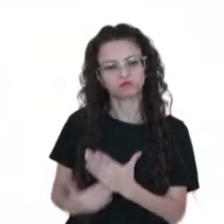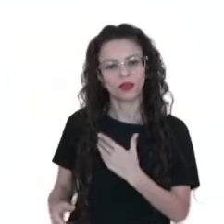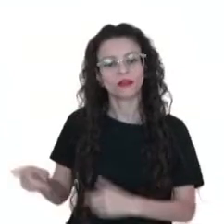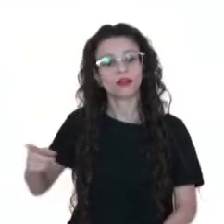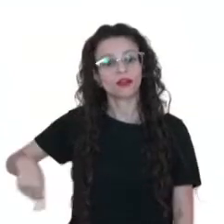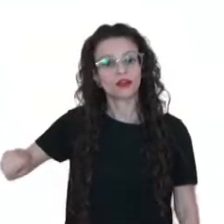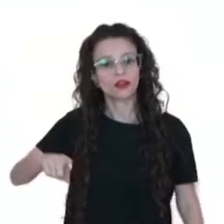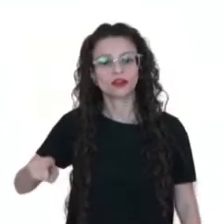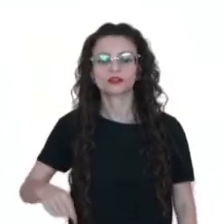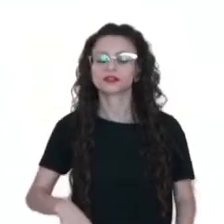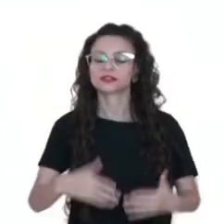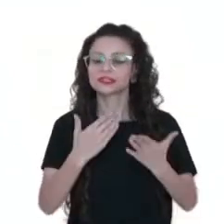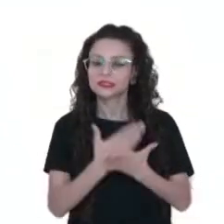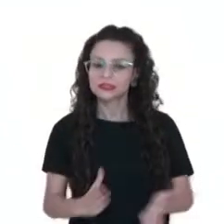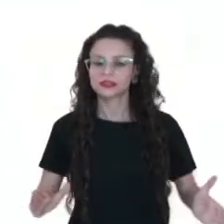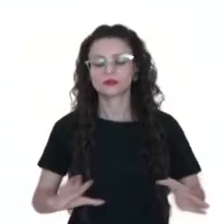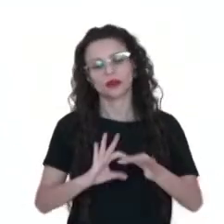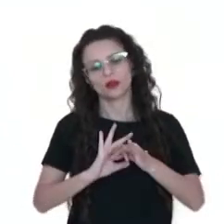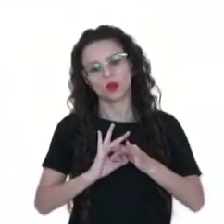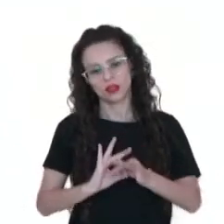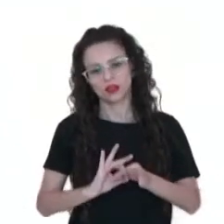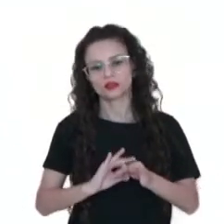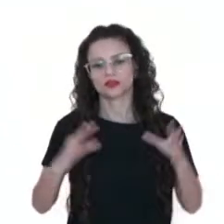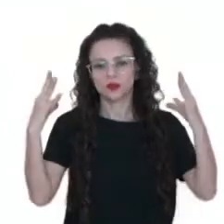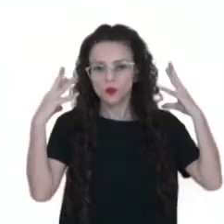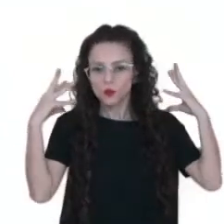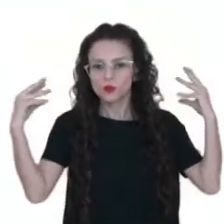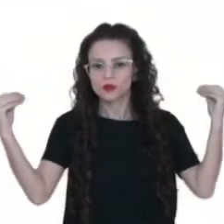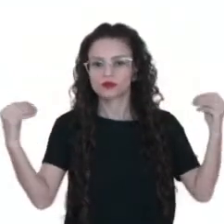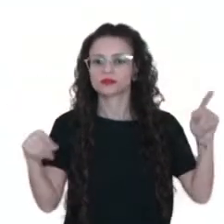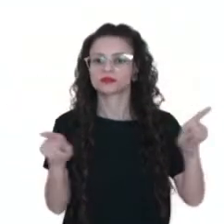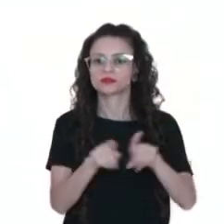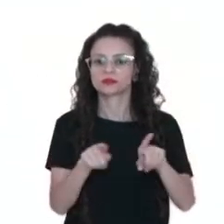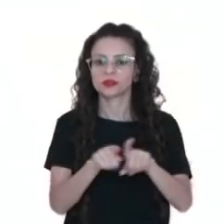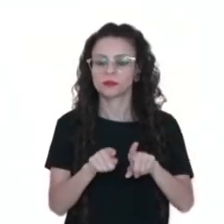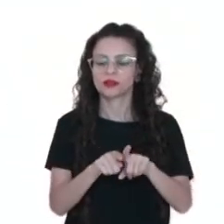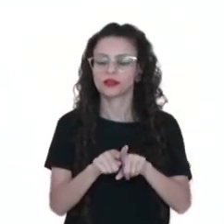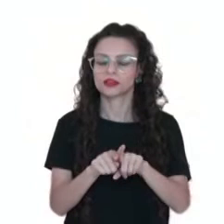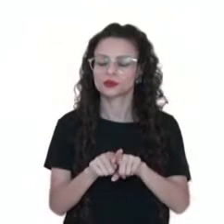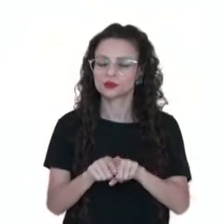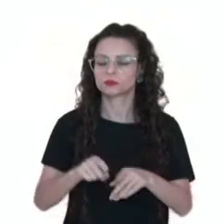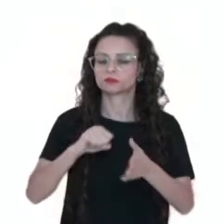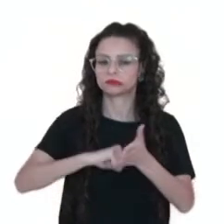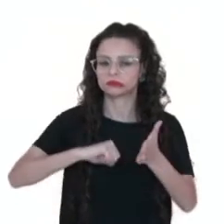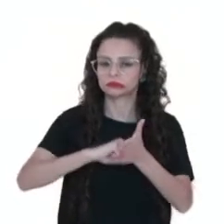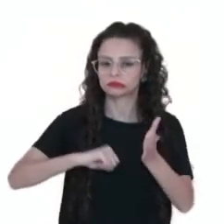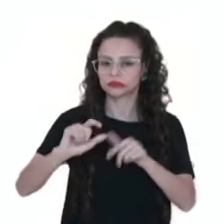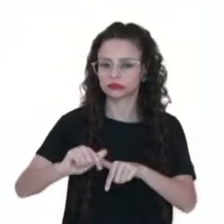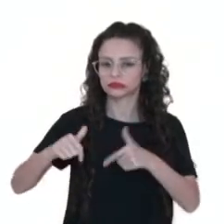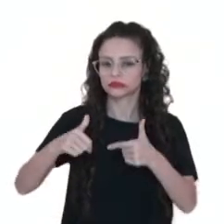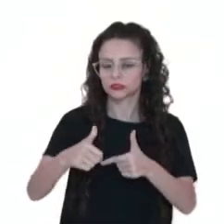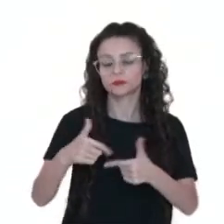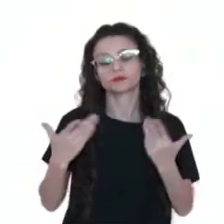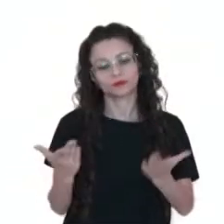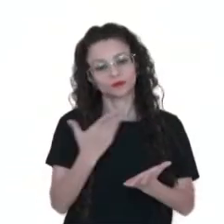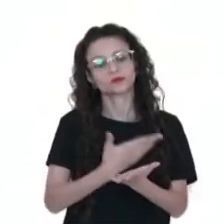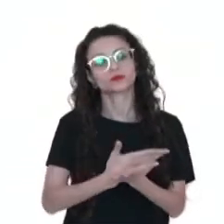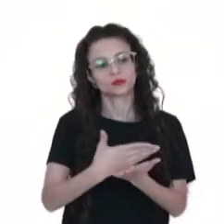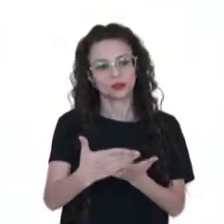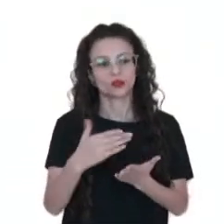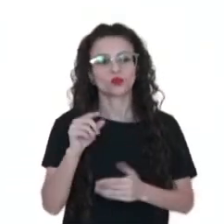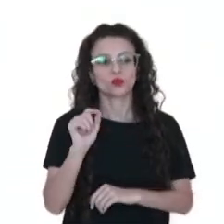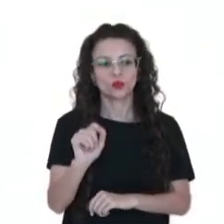reagiram rompendo a aliança com os holandeses e juntando-se à resistência luso-brasileira. Teve início, assim,